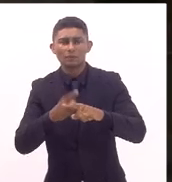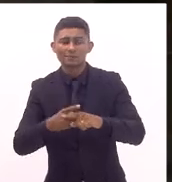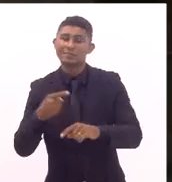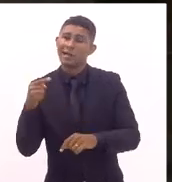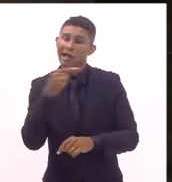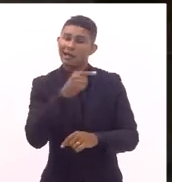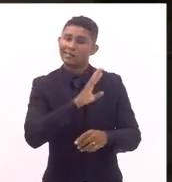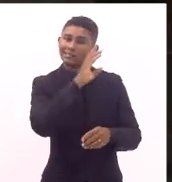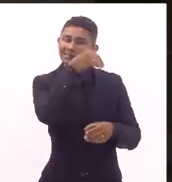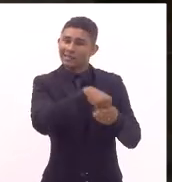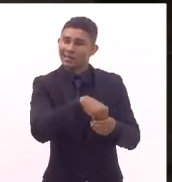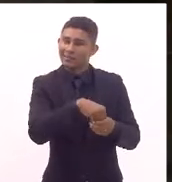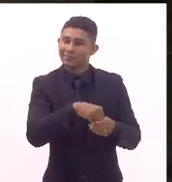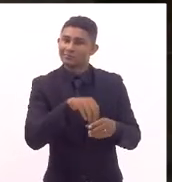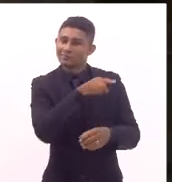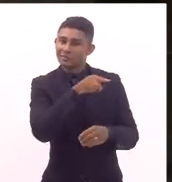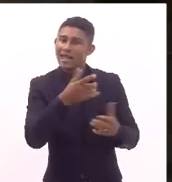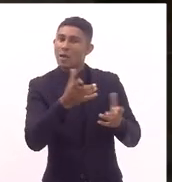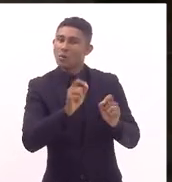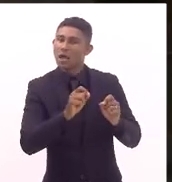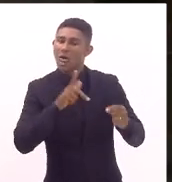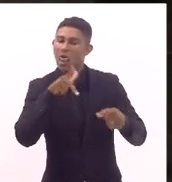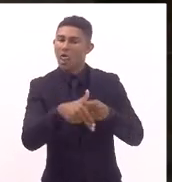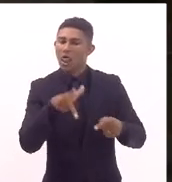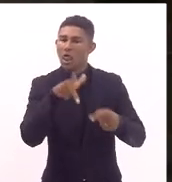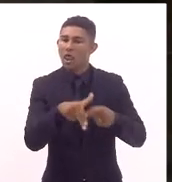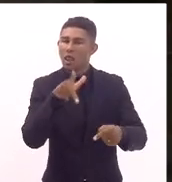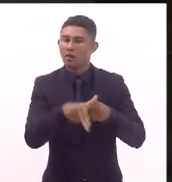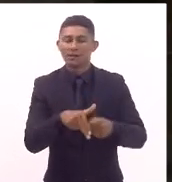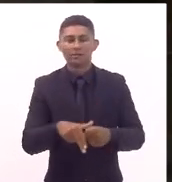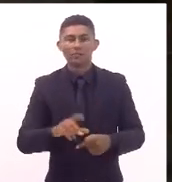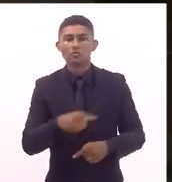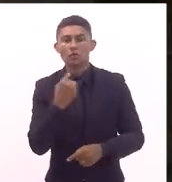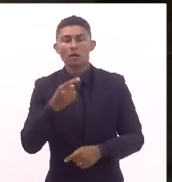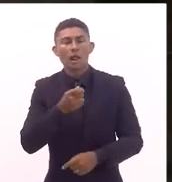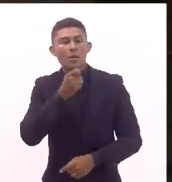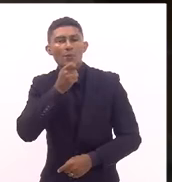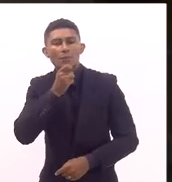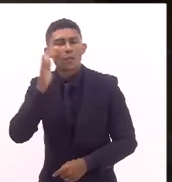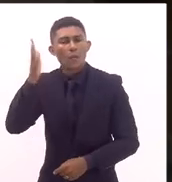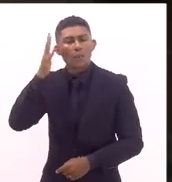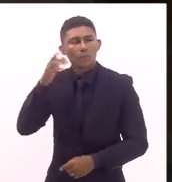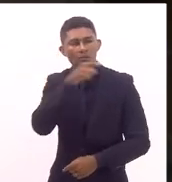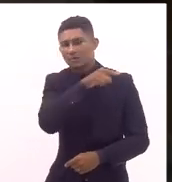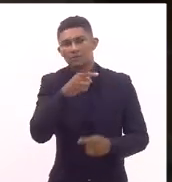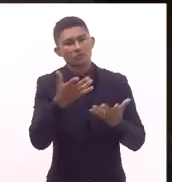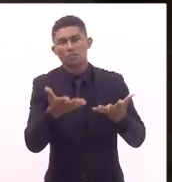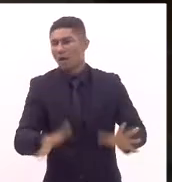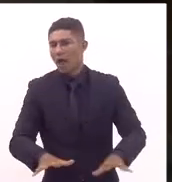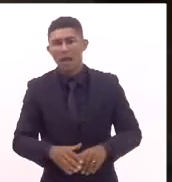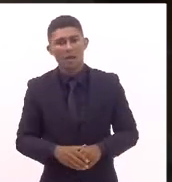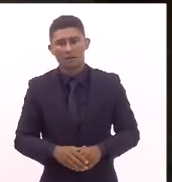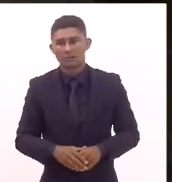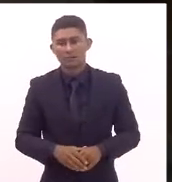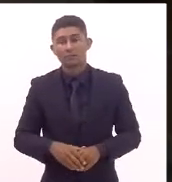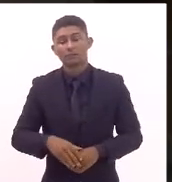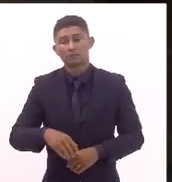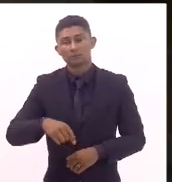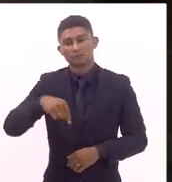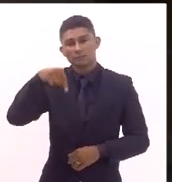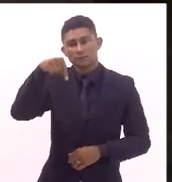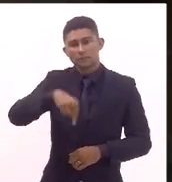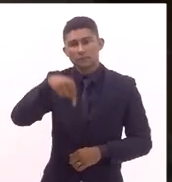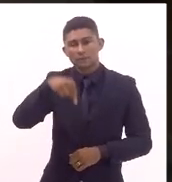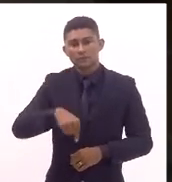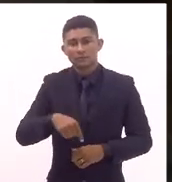dentro eles querem que romper Nossa fala eles acham que a gente tem o teu é diferente aqui né Então nesse